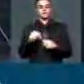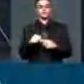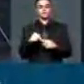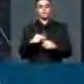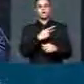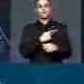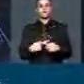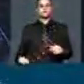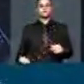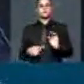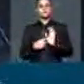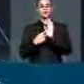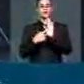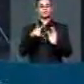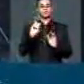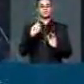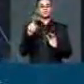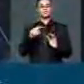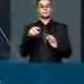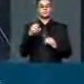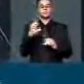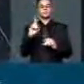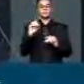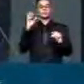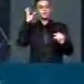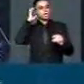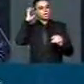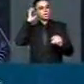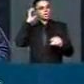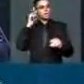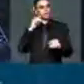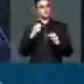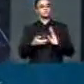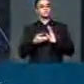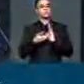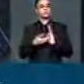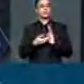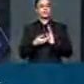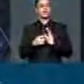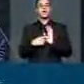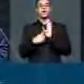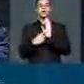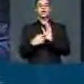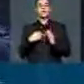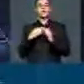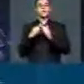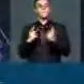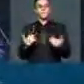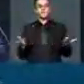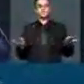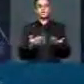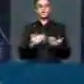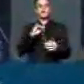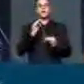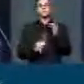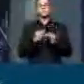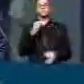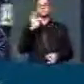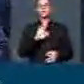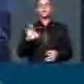do Brasil para que a gente faça um apelo ao Ministério Público Federal, à Justiça Federal, para que atenda o